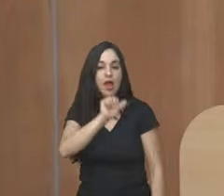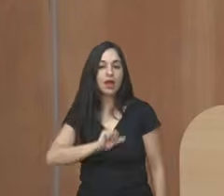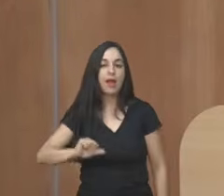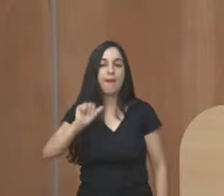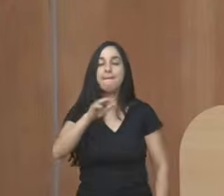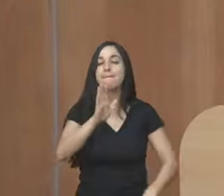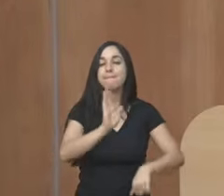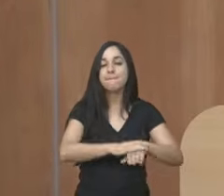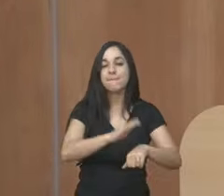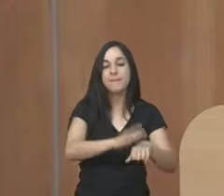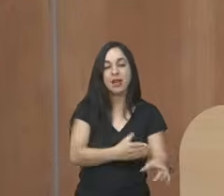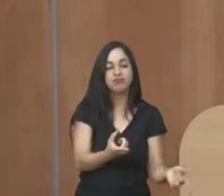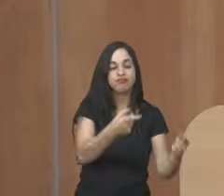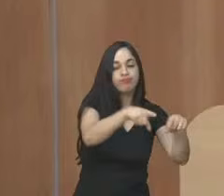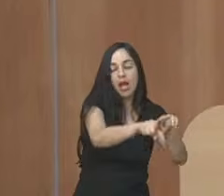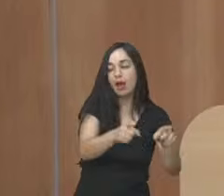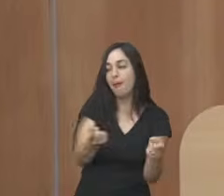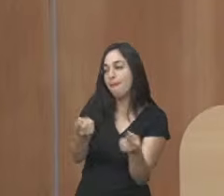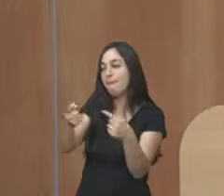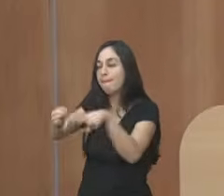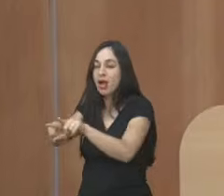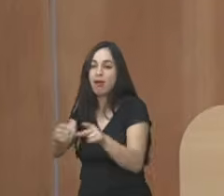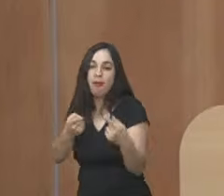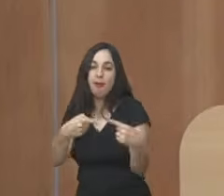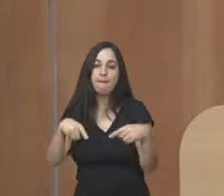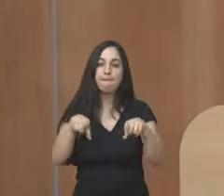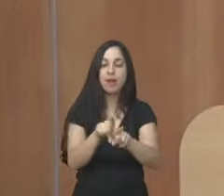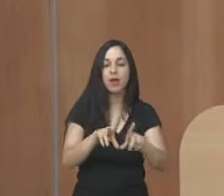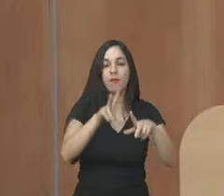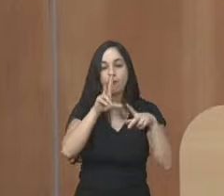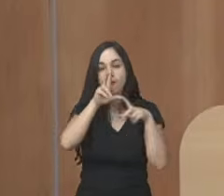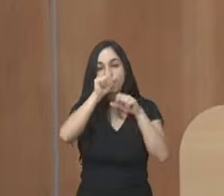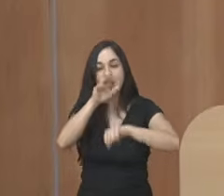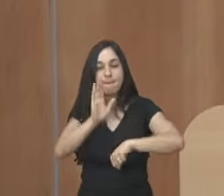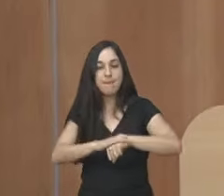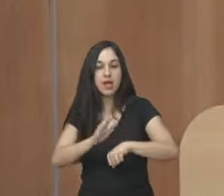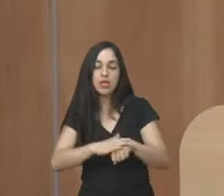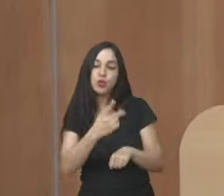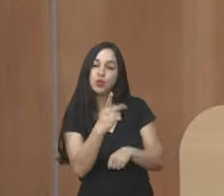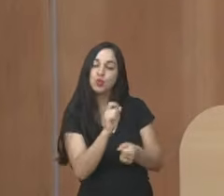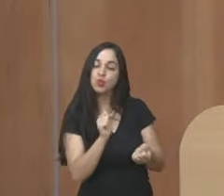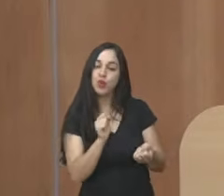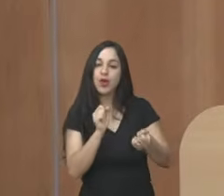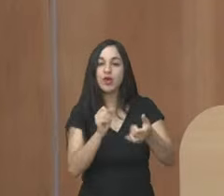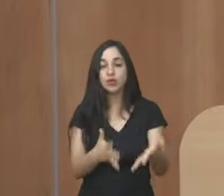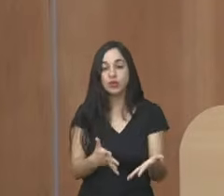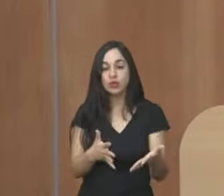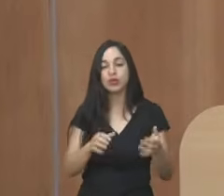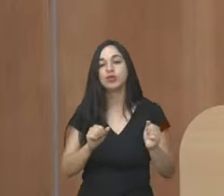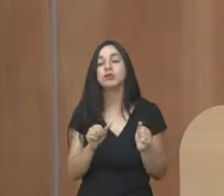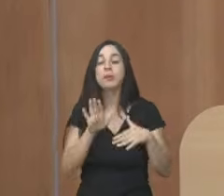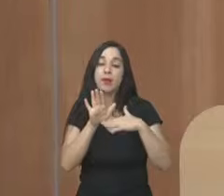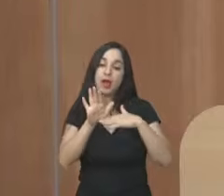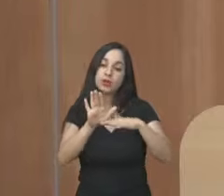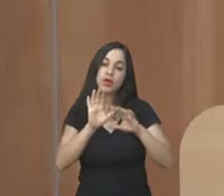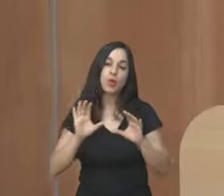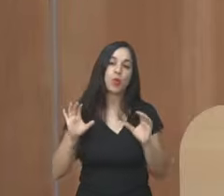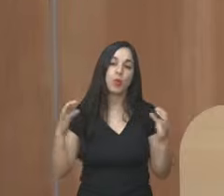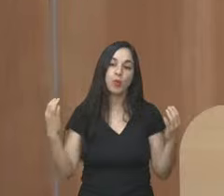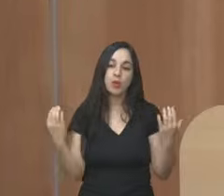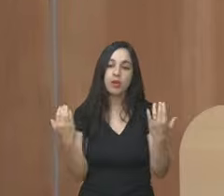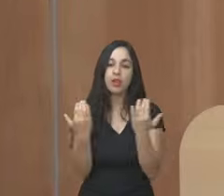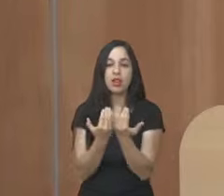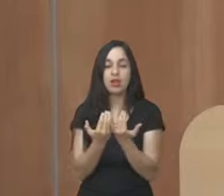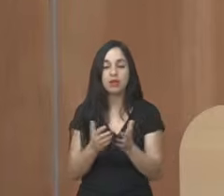parcerias e capacitação de recursos, fortalecendo ainda mais suas ações em benefício da comunidade.